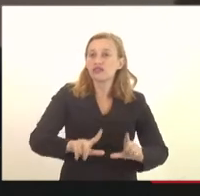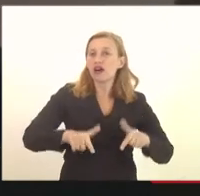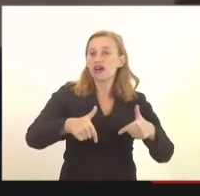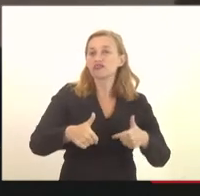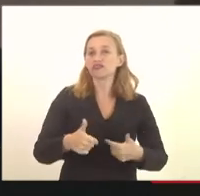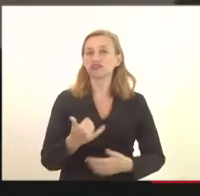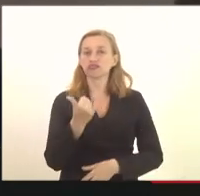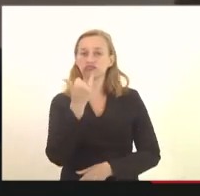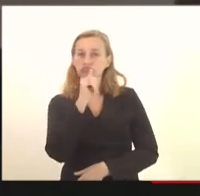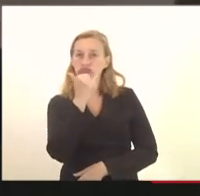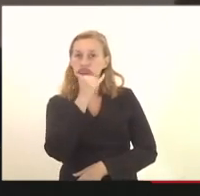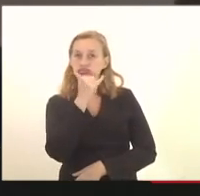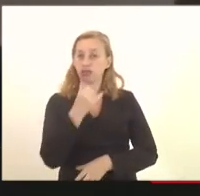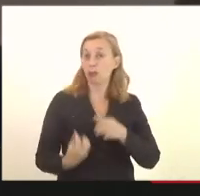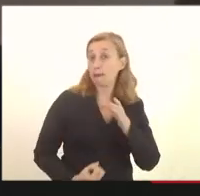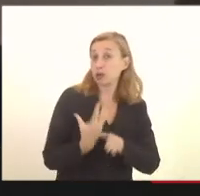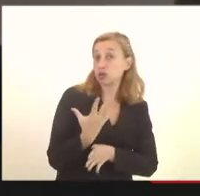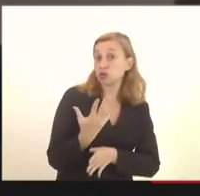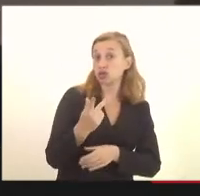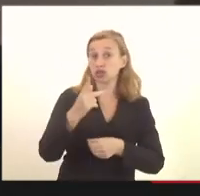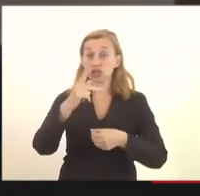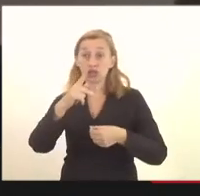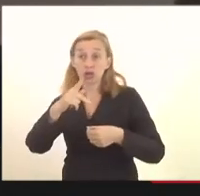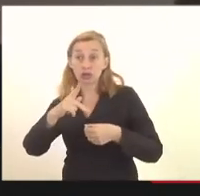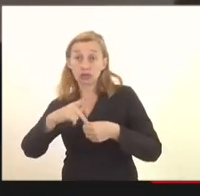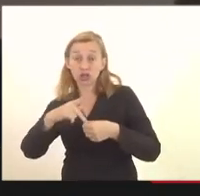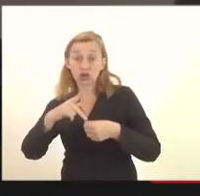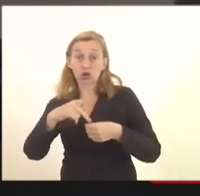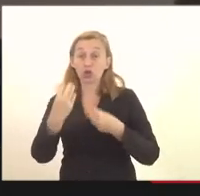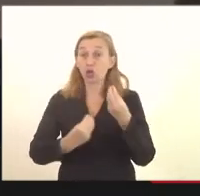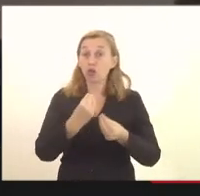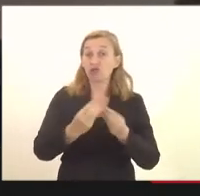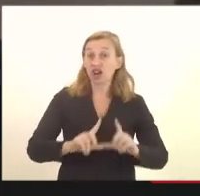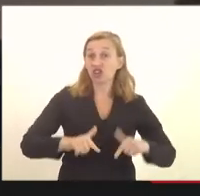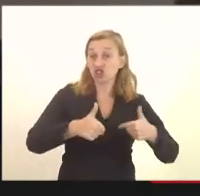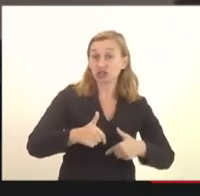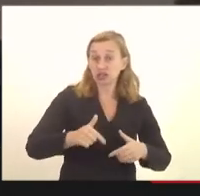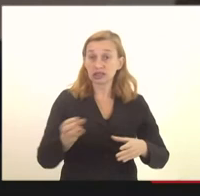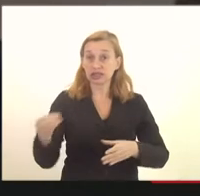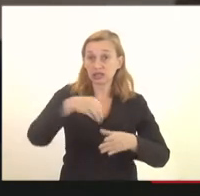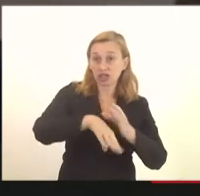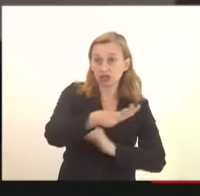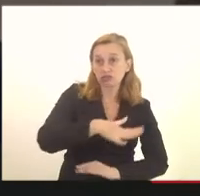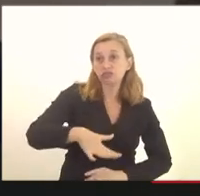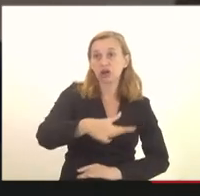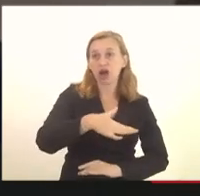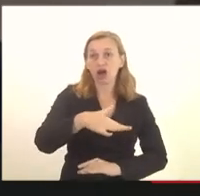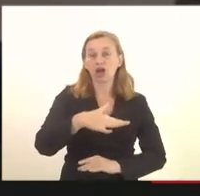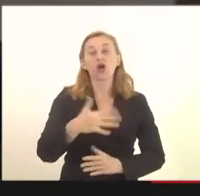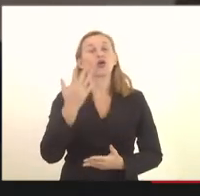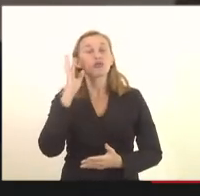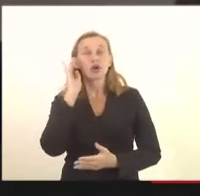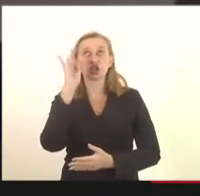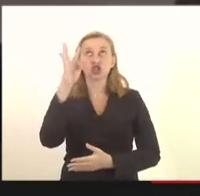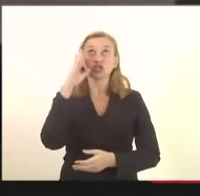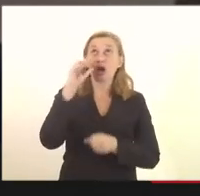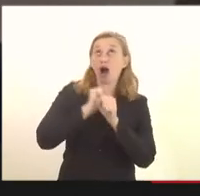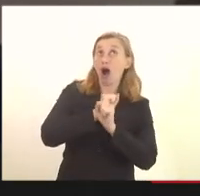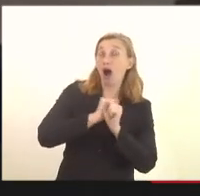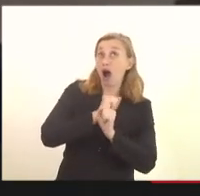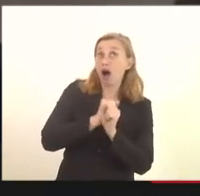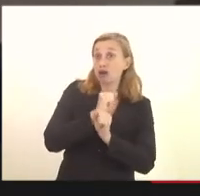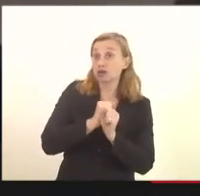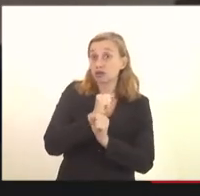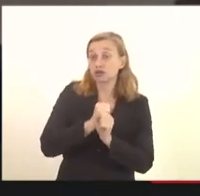para produzir esse petróleo e a forma com que esse petróleo vai ser incorporado na cadeia, eu imagino que ao longo dos anos vão haver formas de